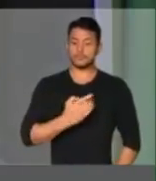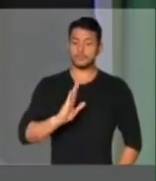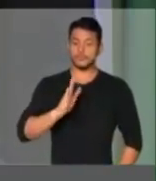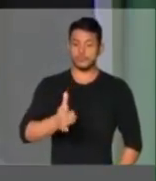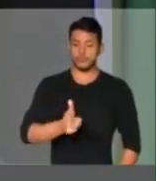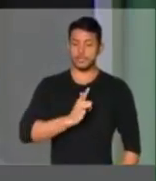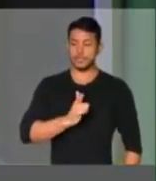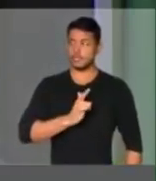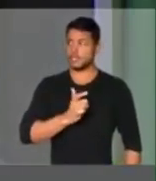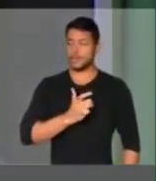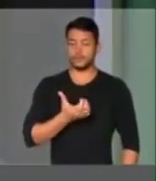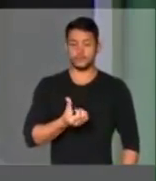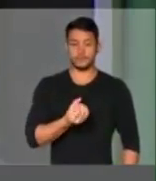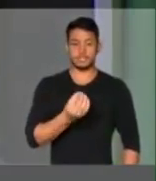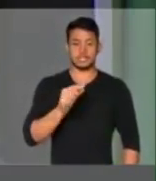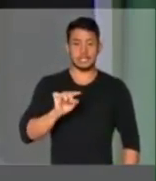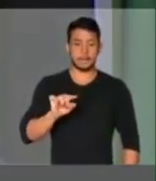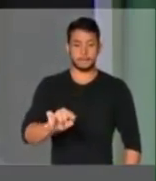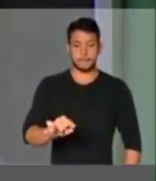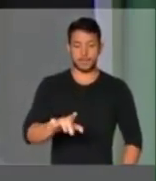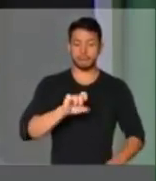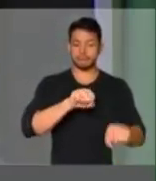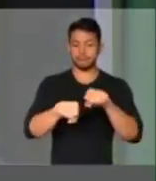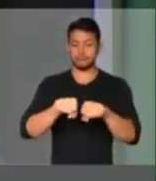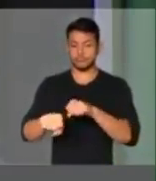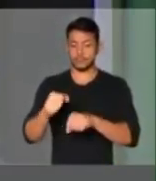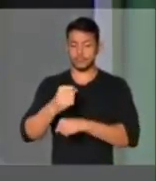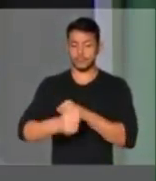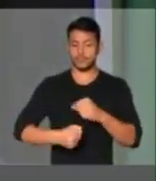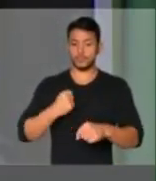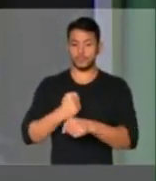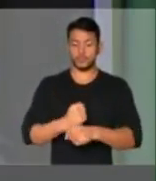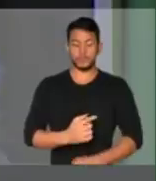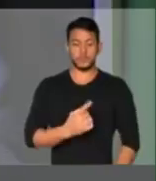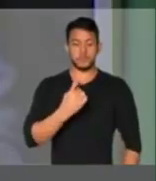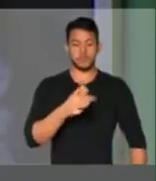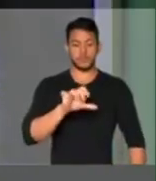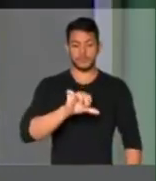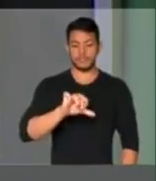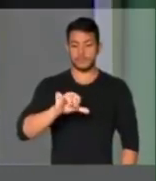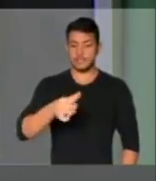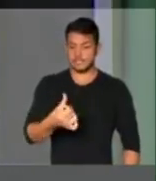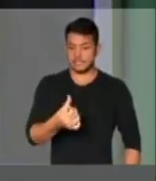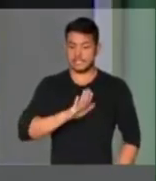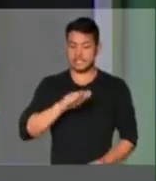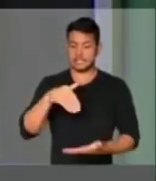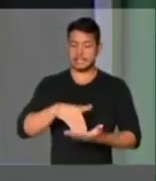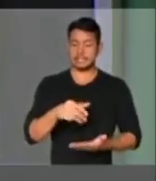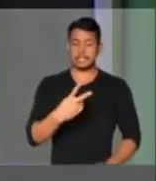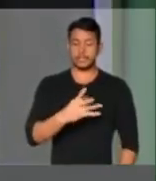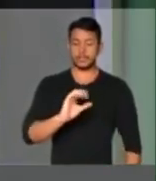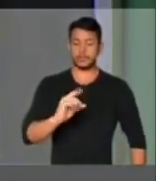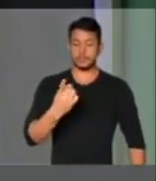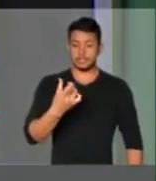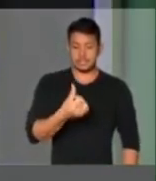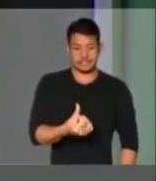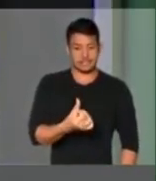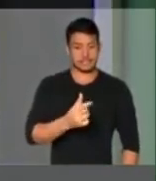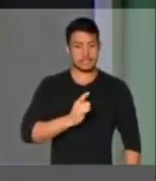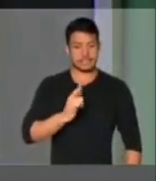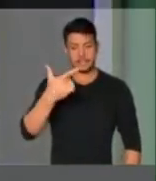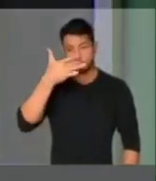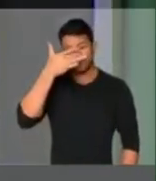mil homicídios por ano. De 1996 até 2016, a gente teve mais de 1 milhão de